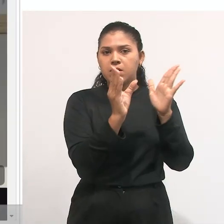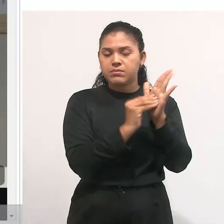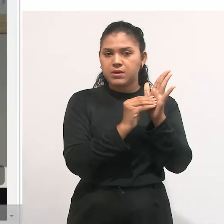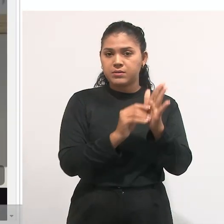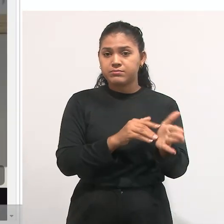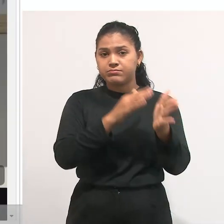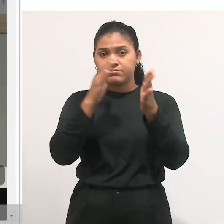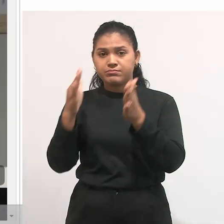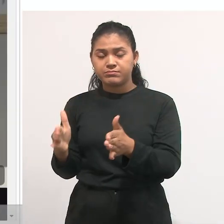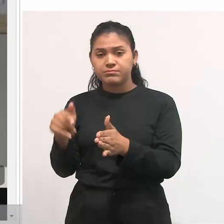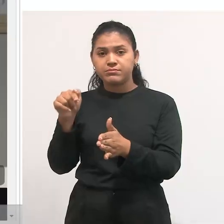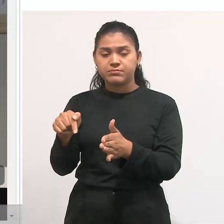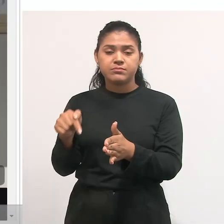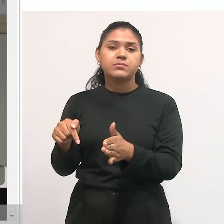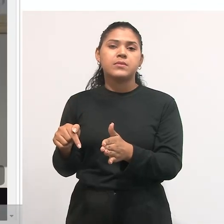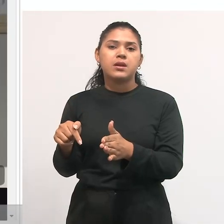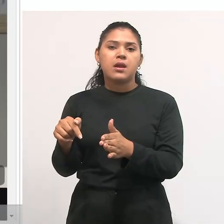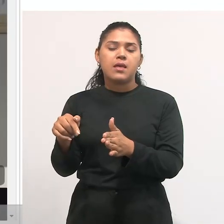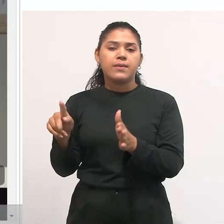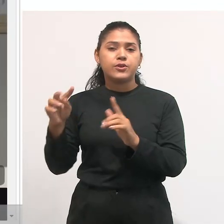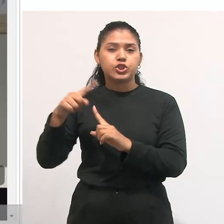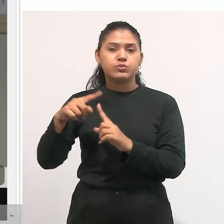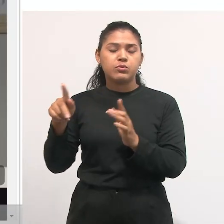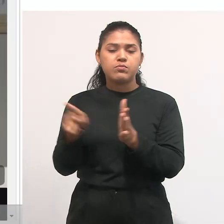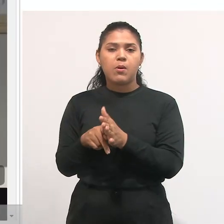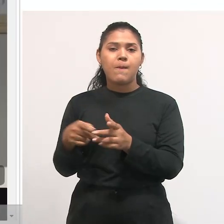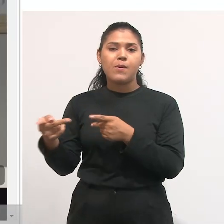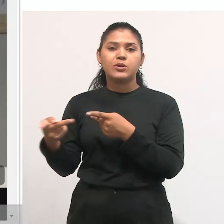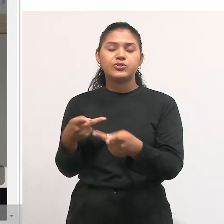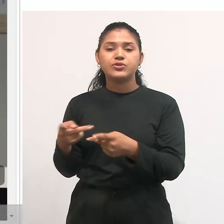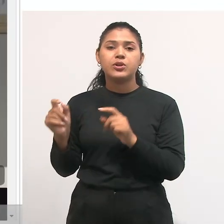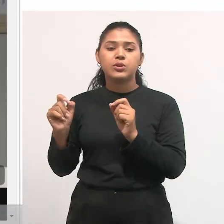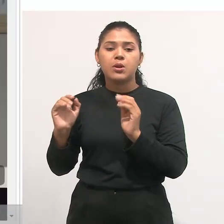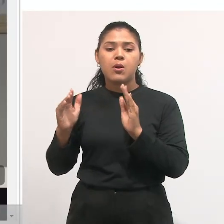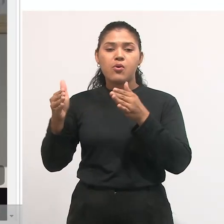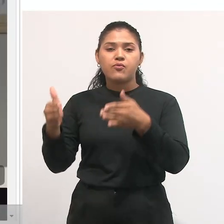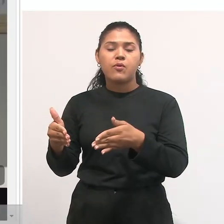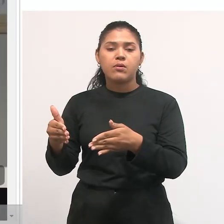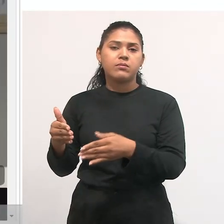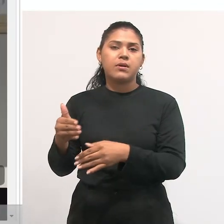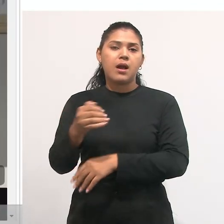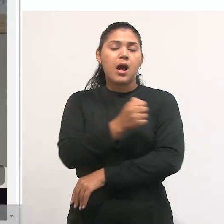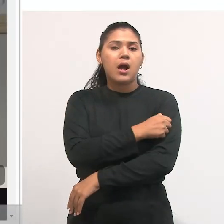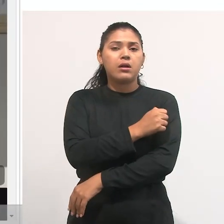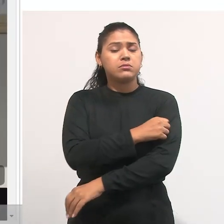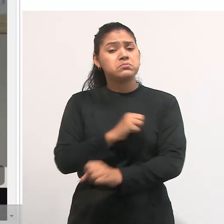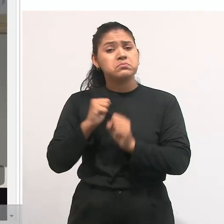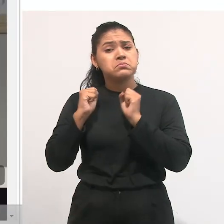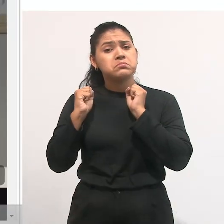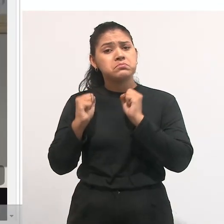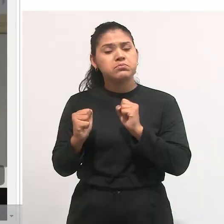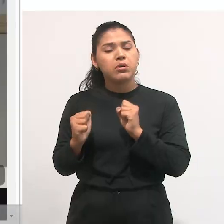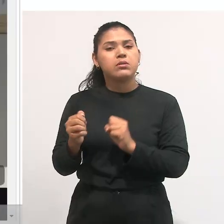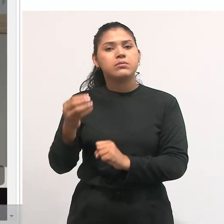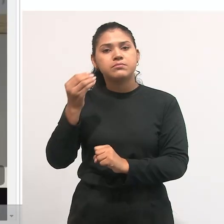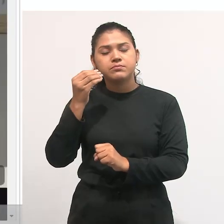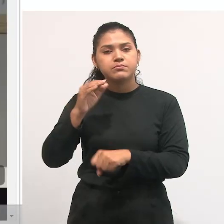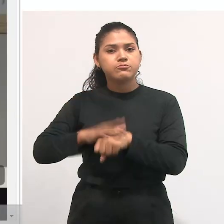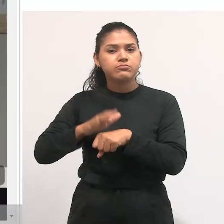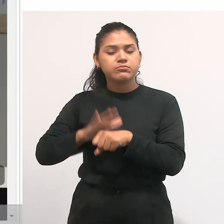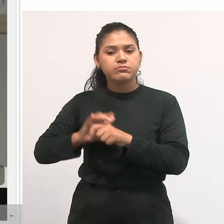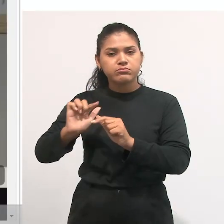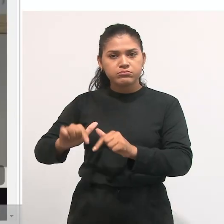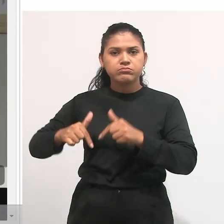Na modalidade organizada por processos, se destacam os procedimentos com os quais os aprendizes podem conduzir suas